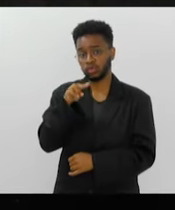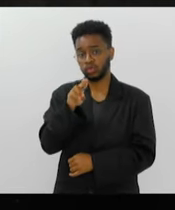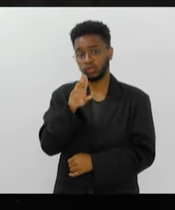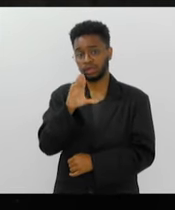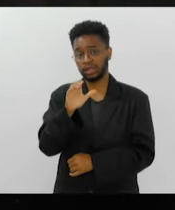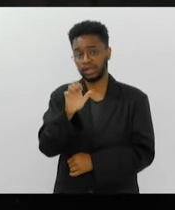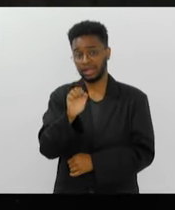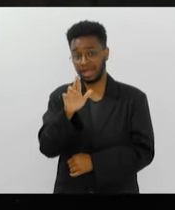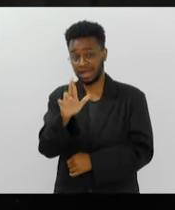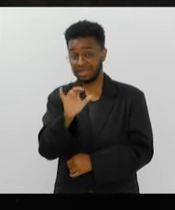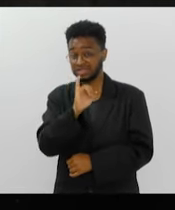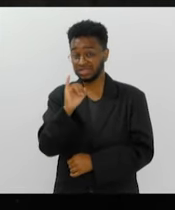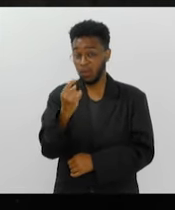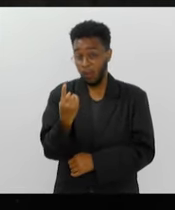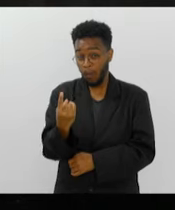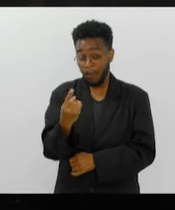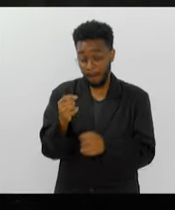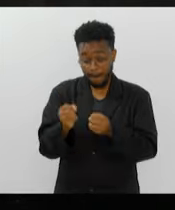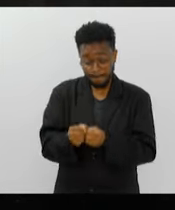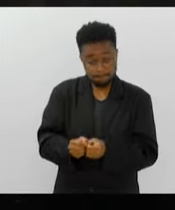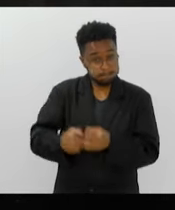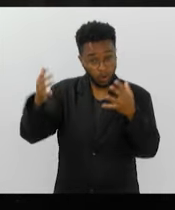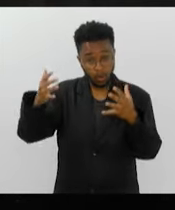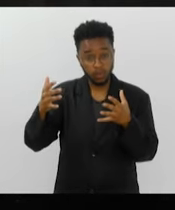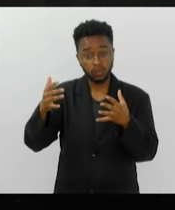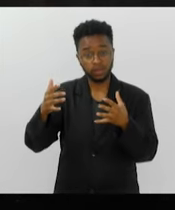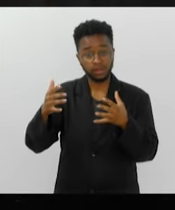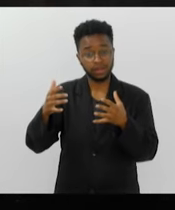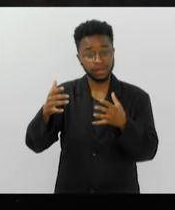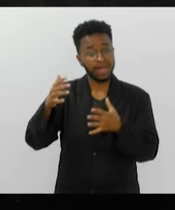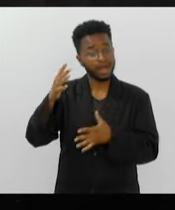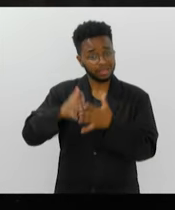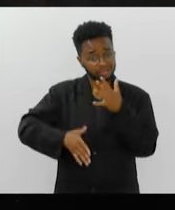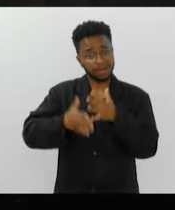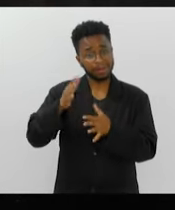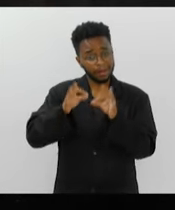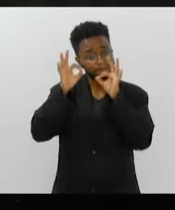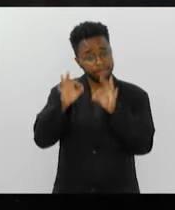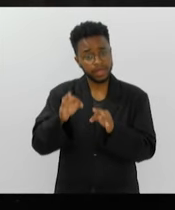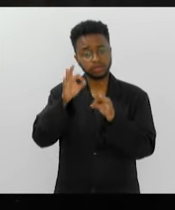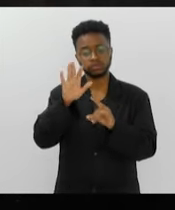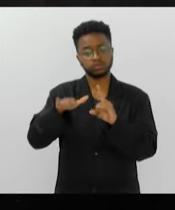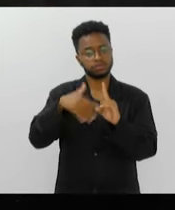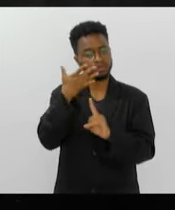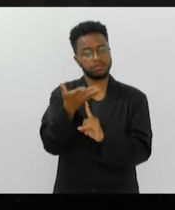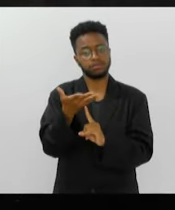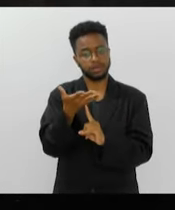daquela que explode interfere de forma violenta no meio